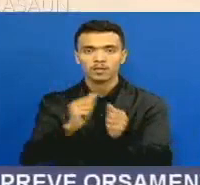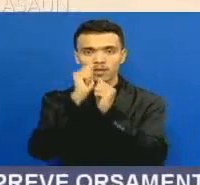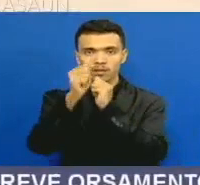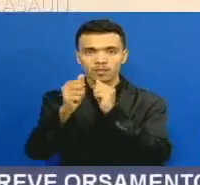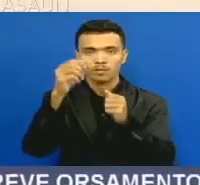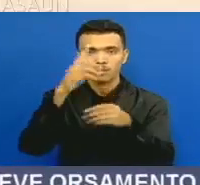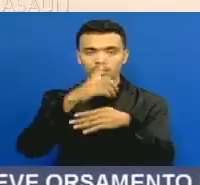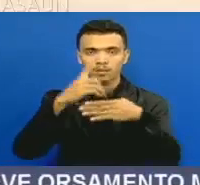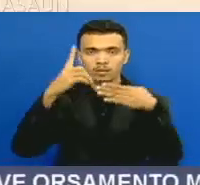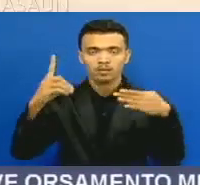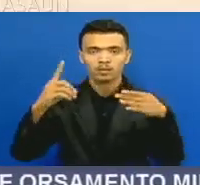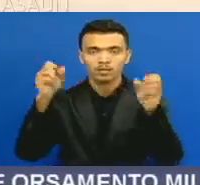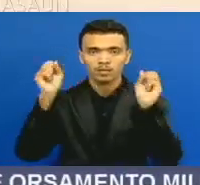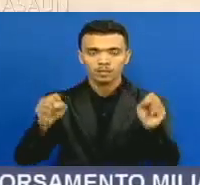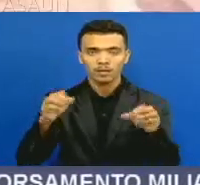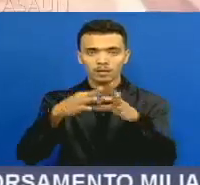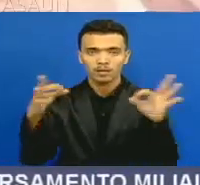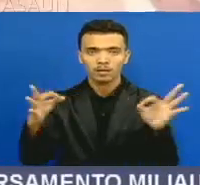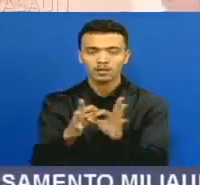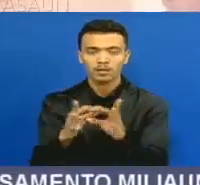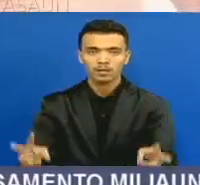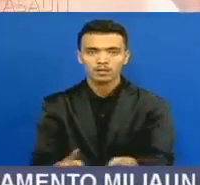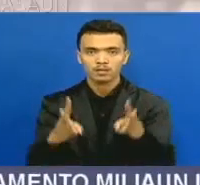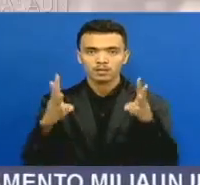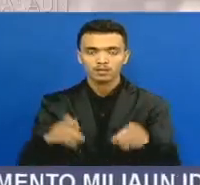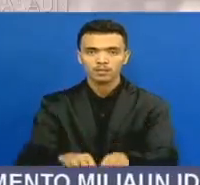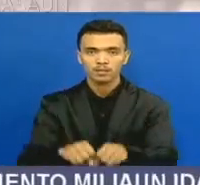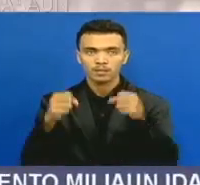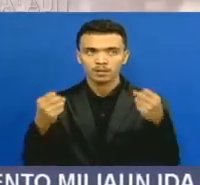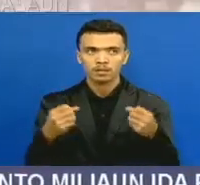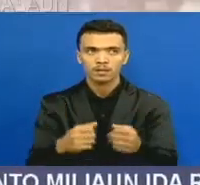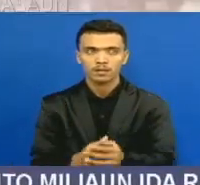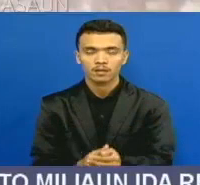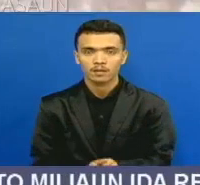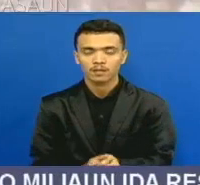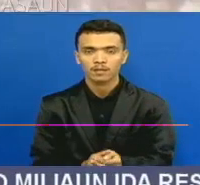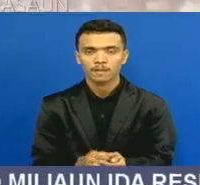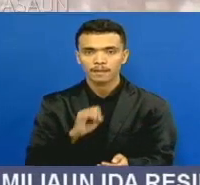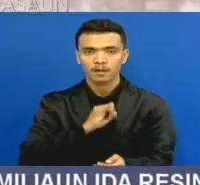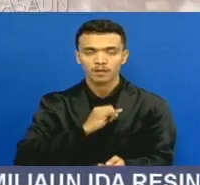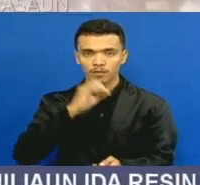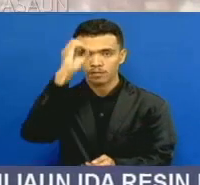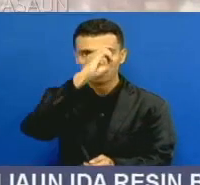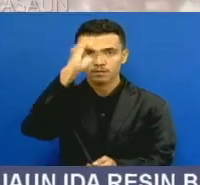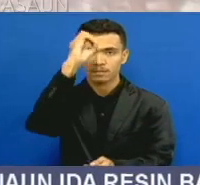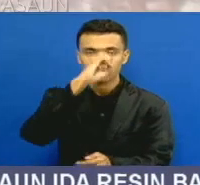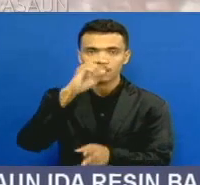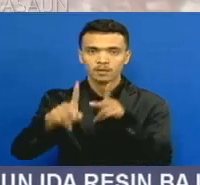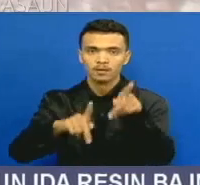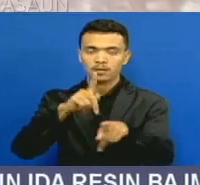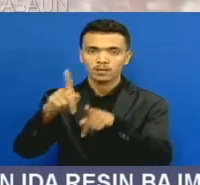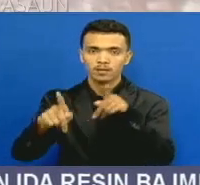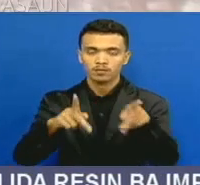direção relevante, nune bele normaliza estrada hirak nebe at. Durante o observai a comunidade ia